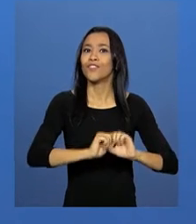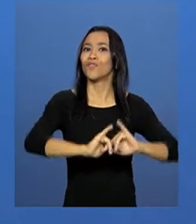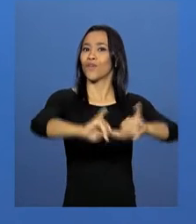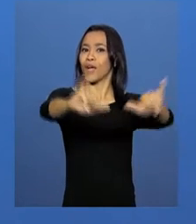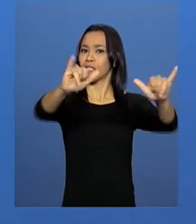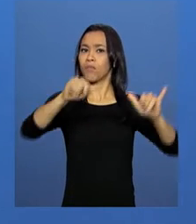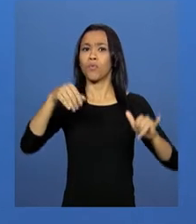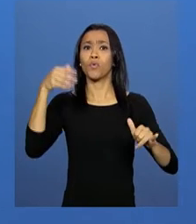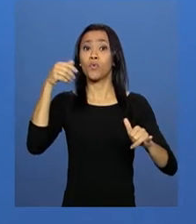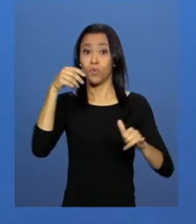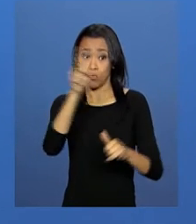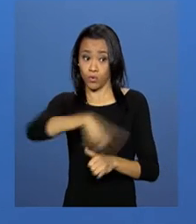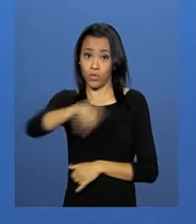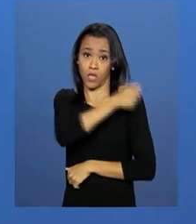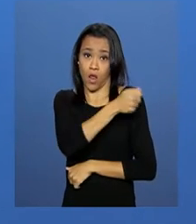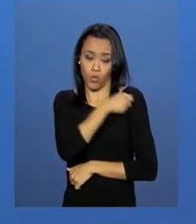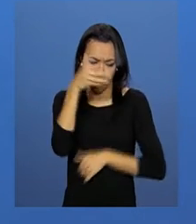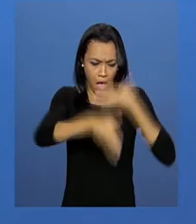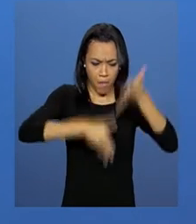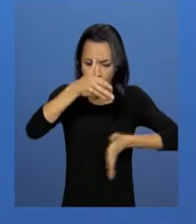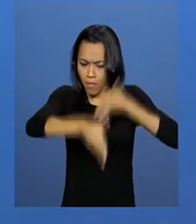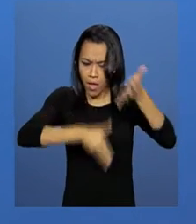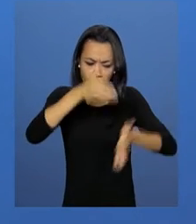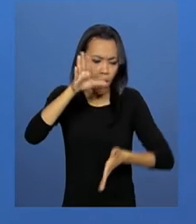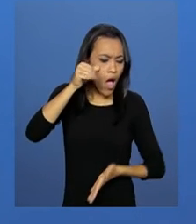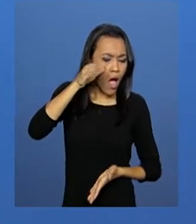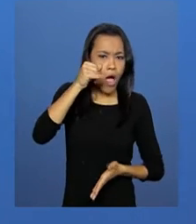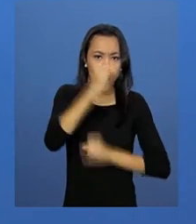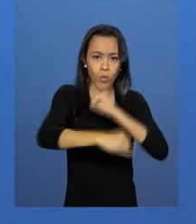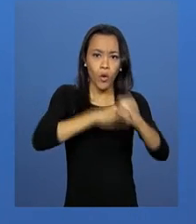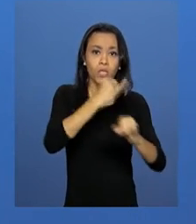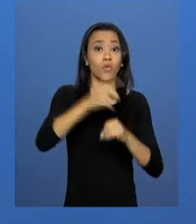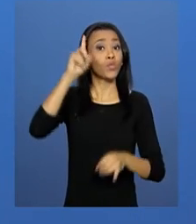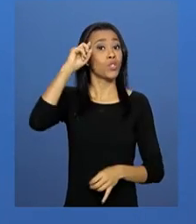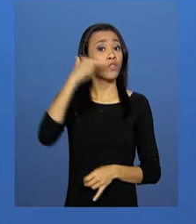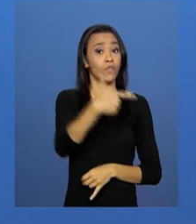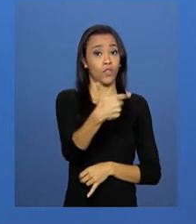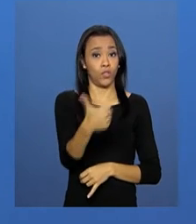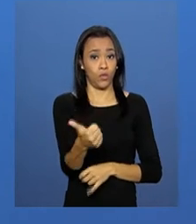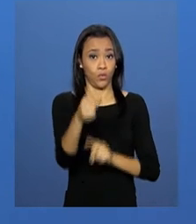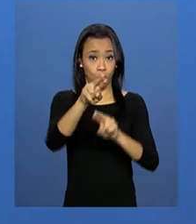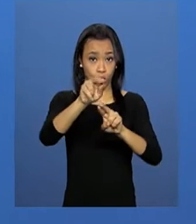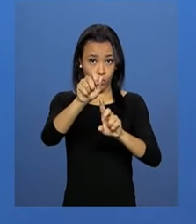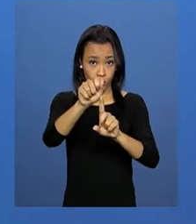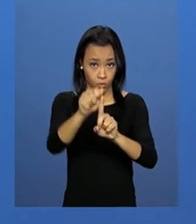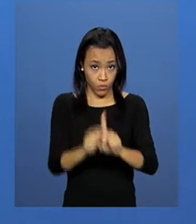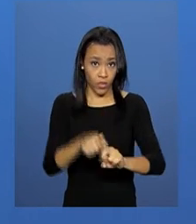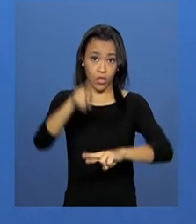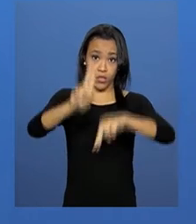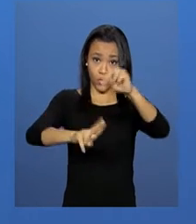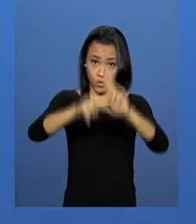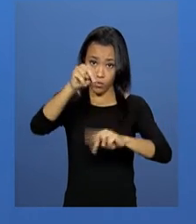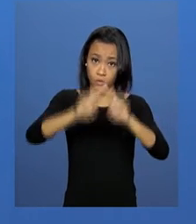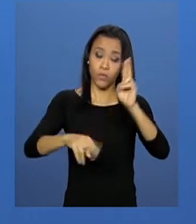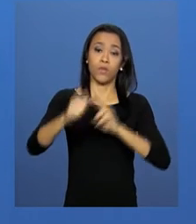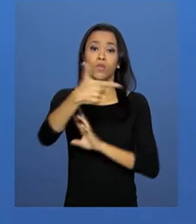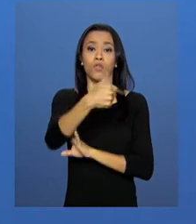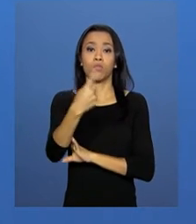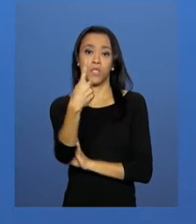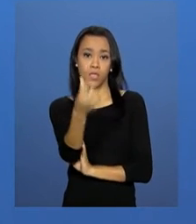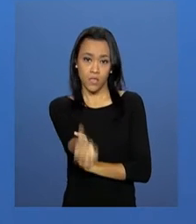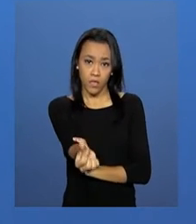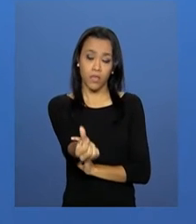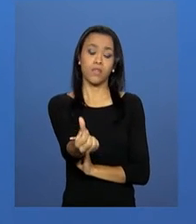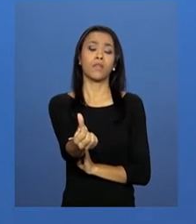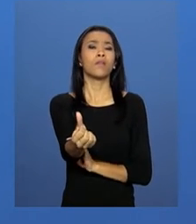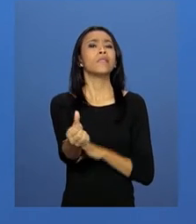Brasil todo será no próximo dia 21 de junho, a partir do dia 21 de junho de 2016,